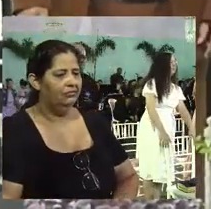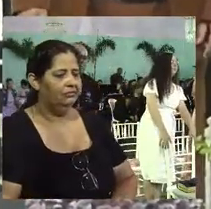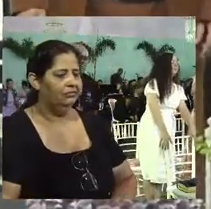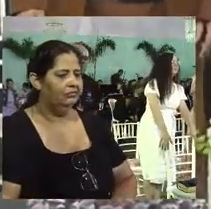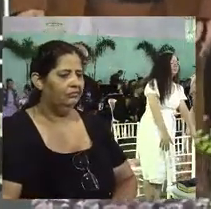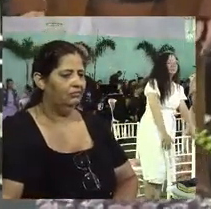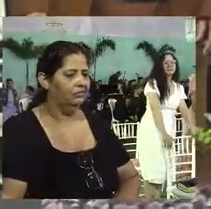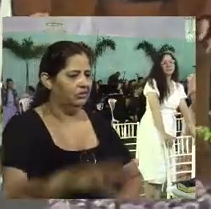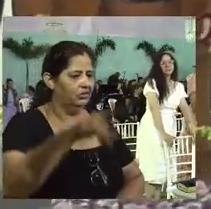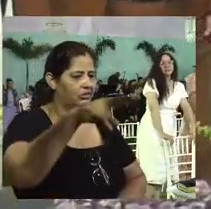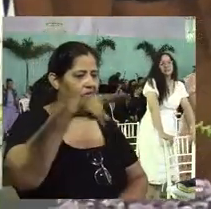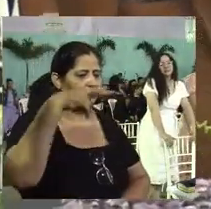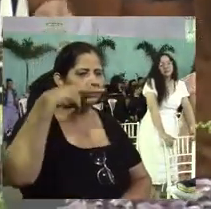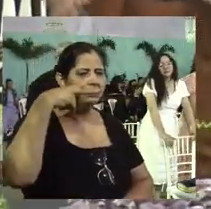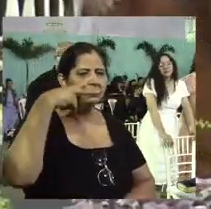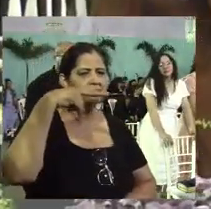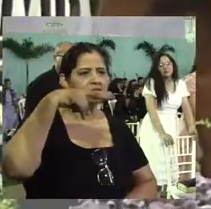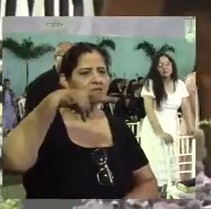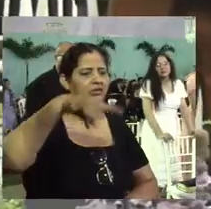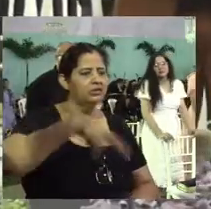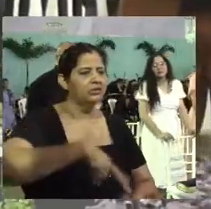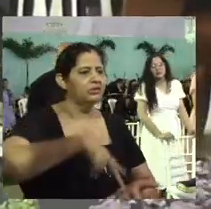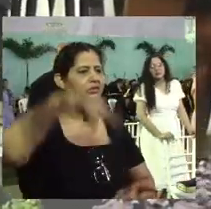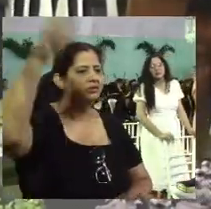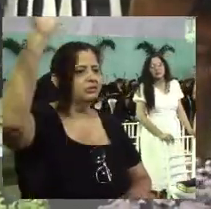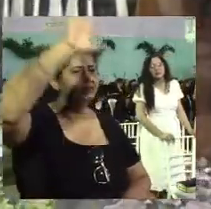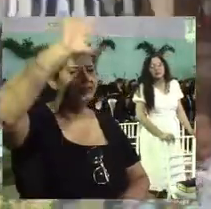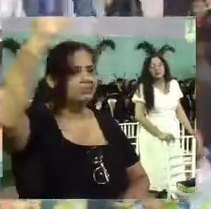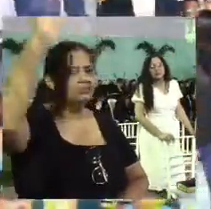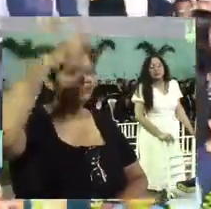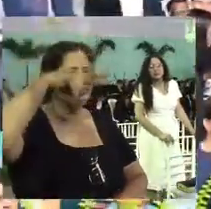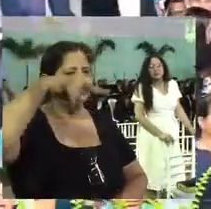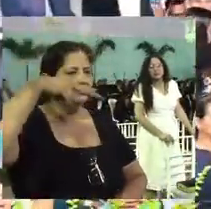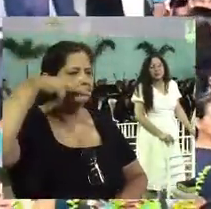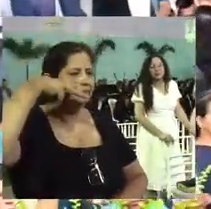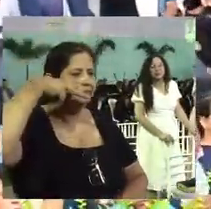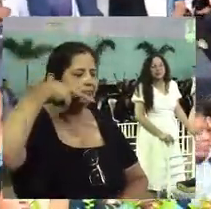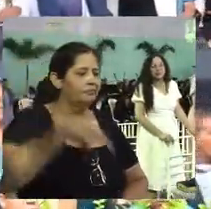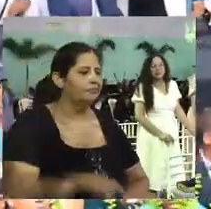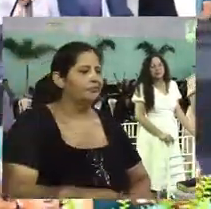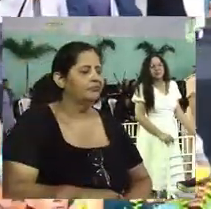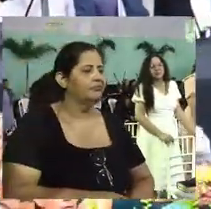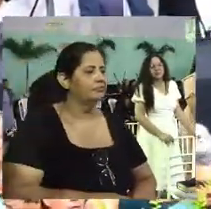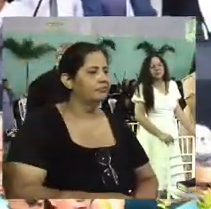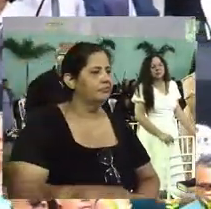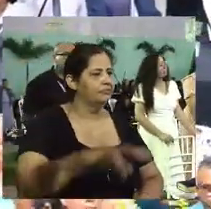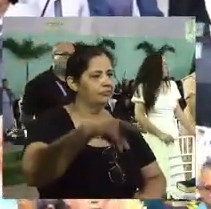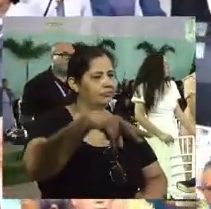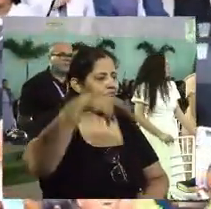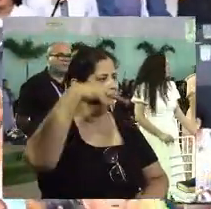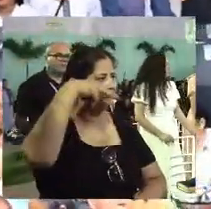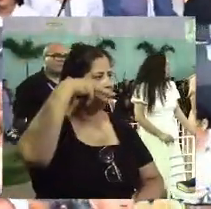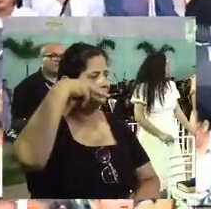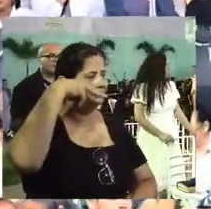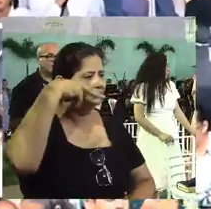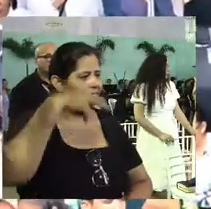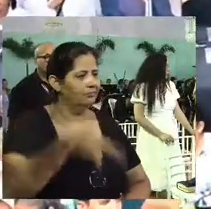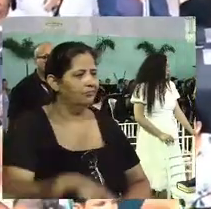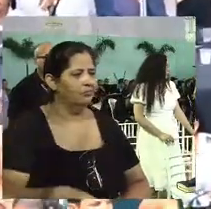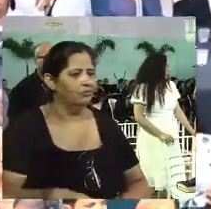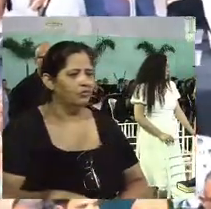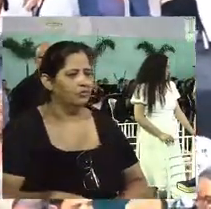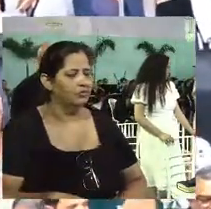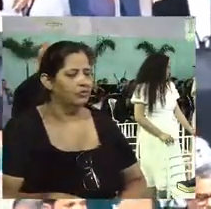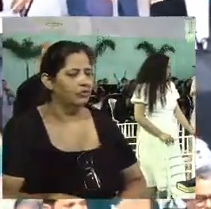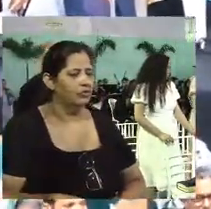só quem viu mais alto balanço assim mas Alto olha para cá eu quero lhe dar uma eu só tenho dois